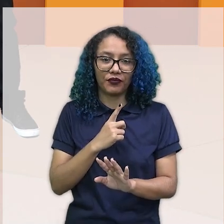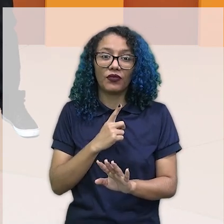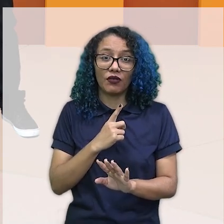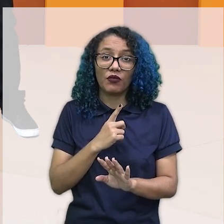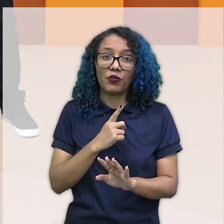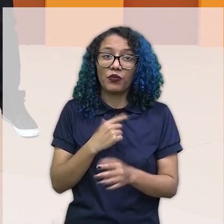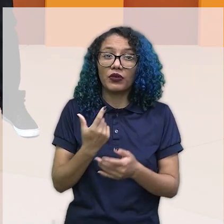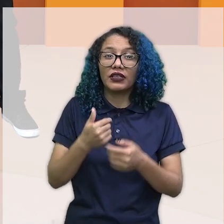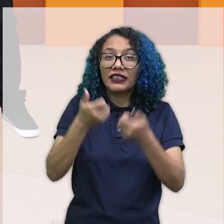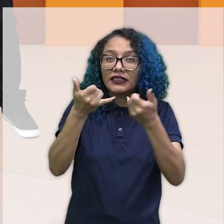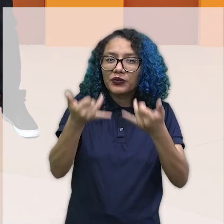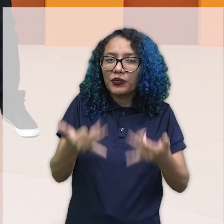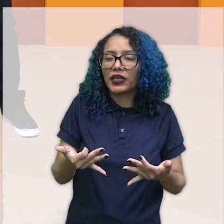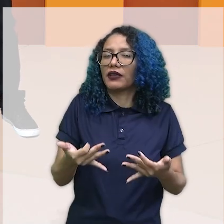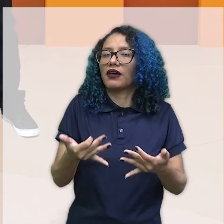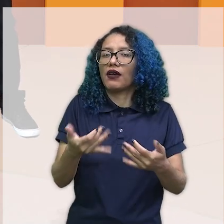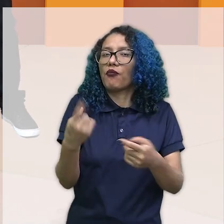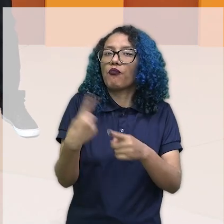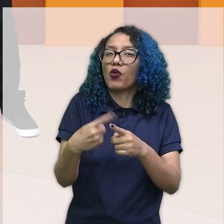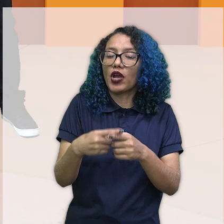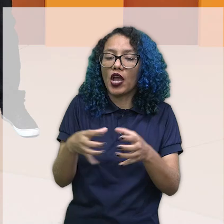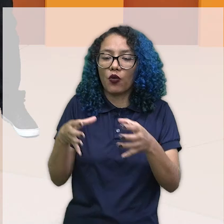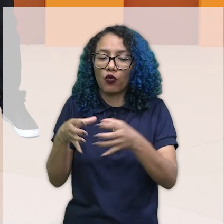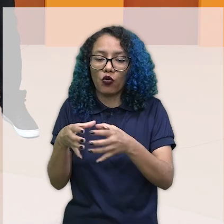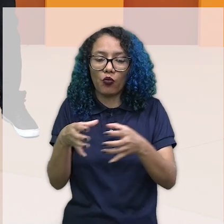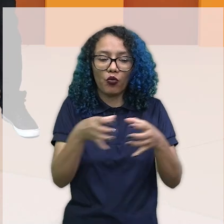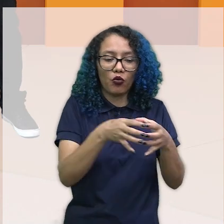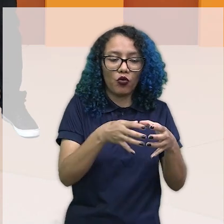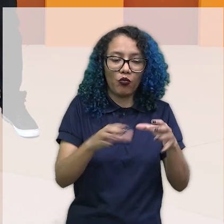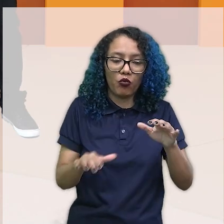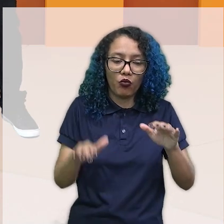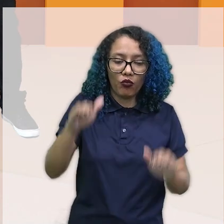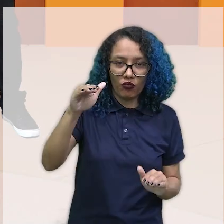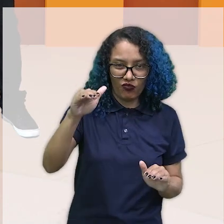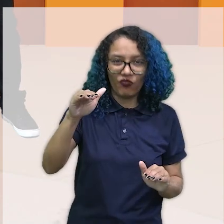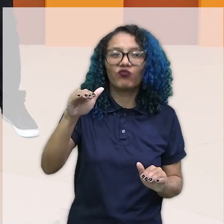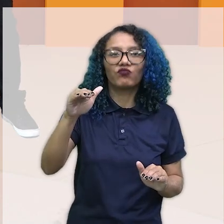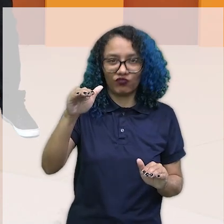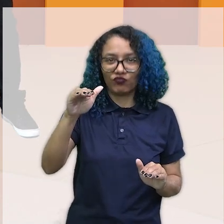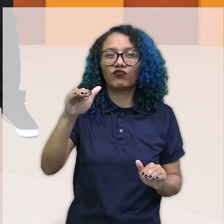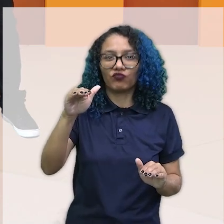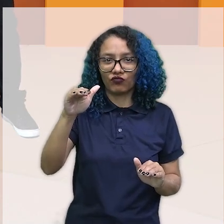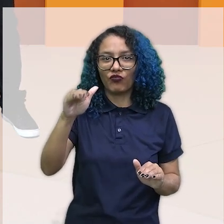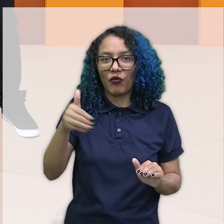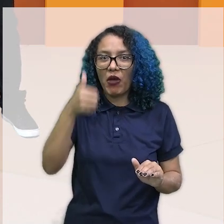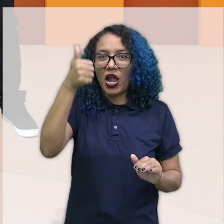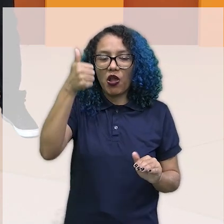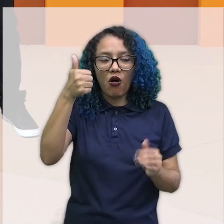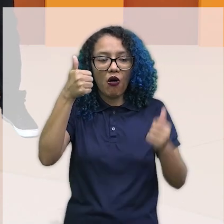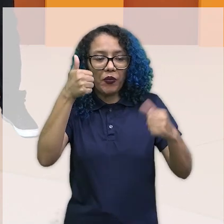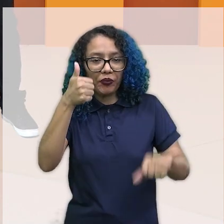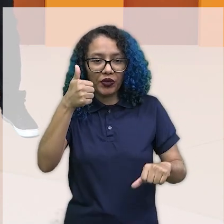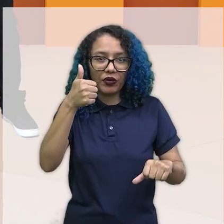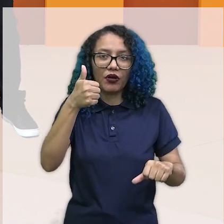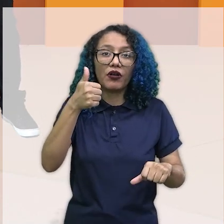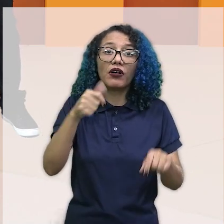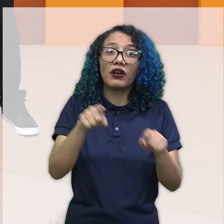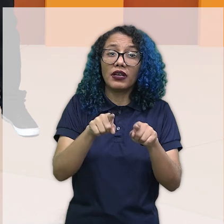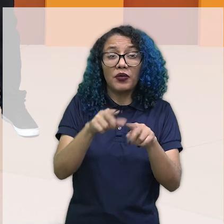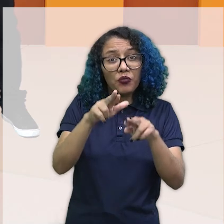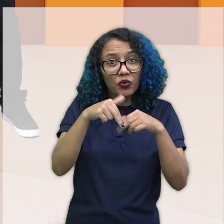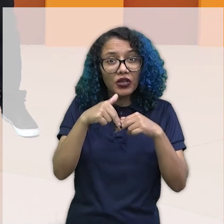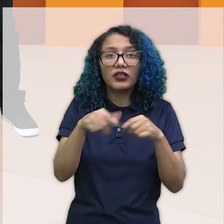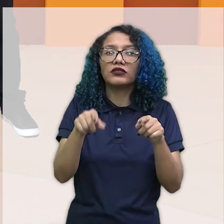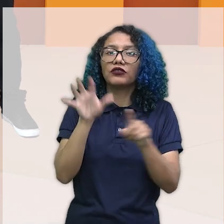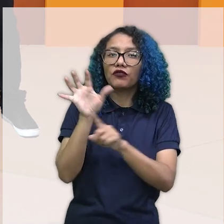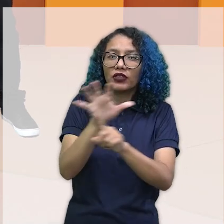superior e outra se acha inferior. E mais do que isso, por que de fato, na vida cotidiana, as